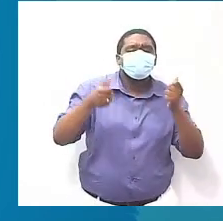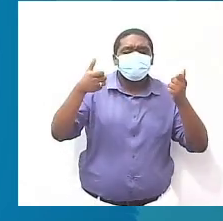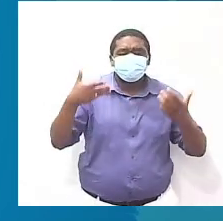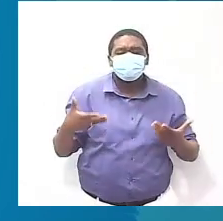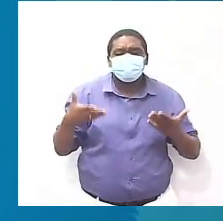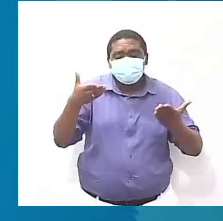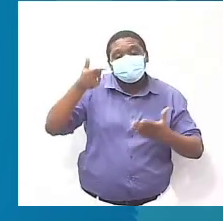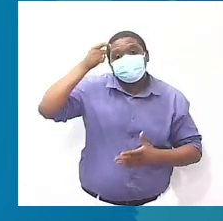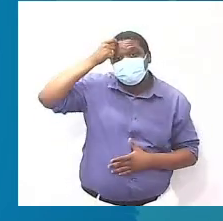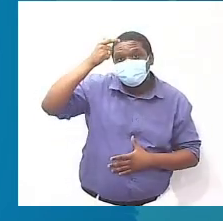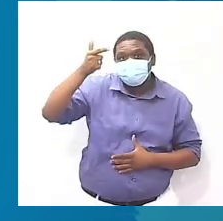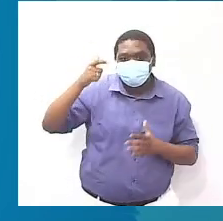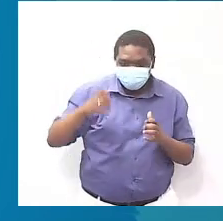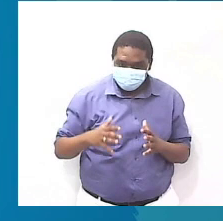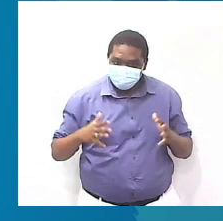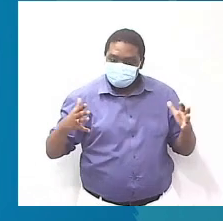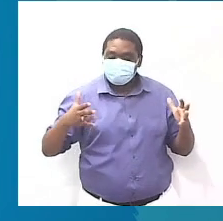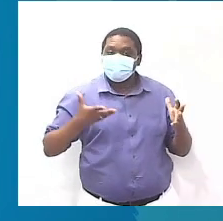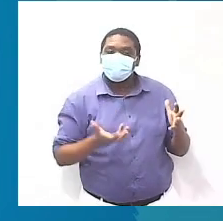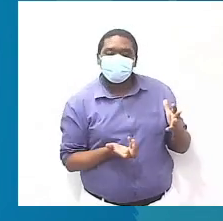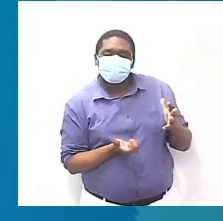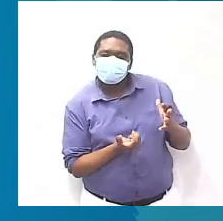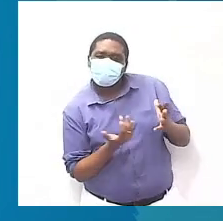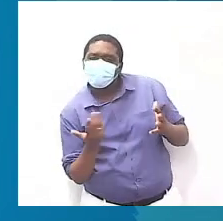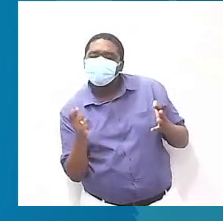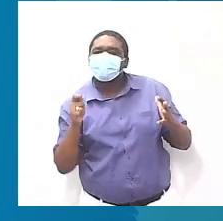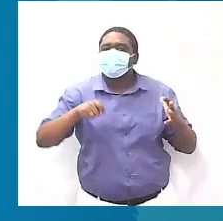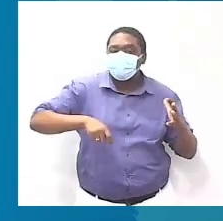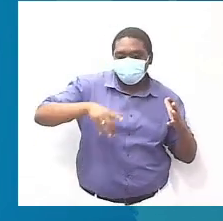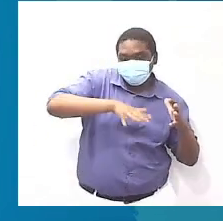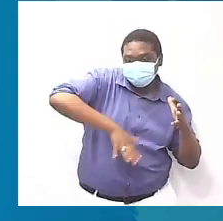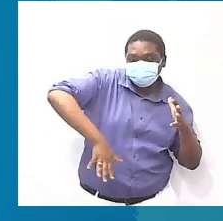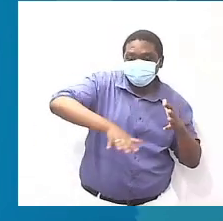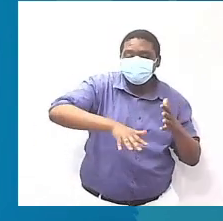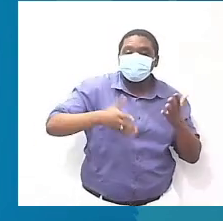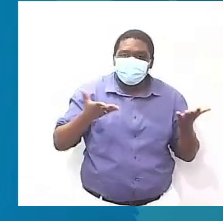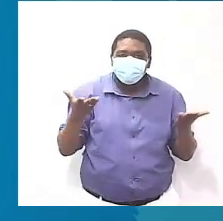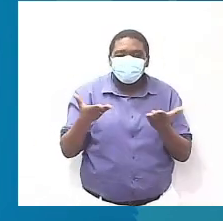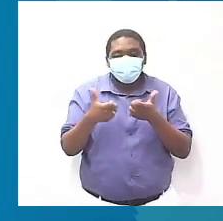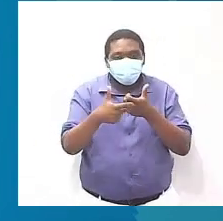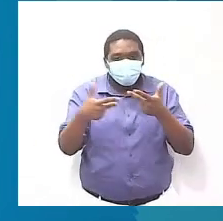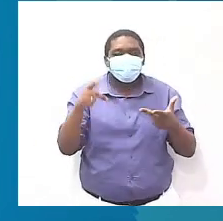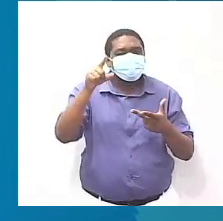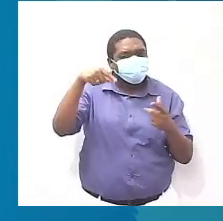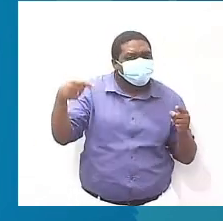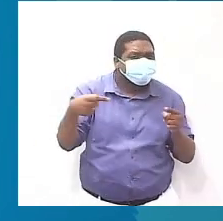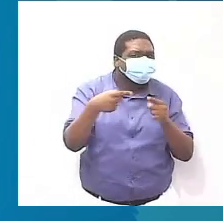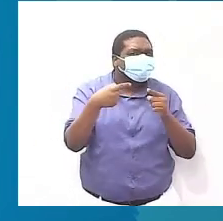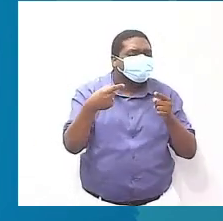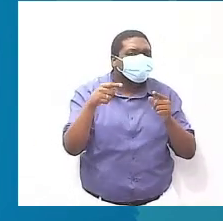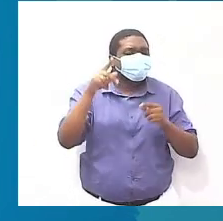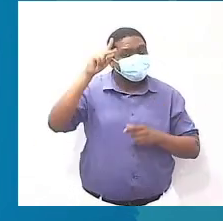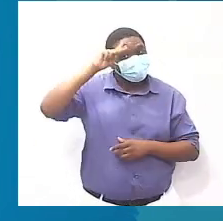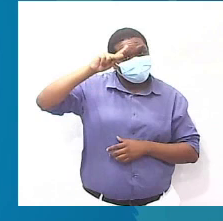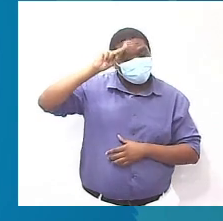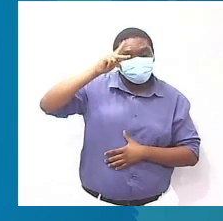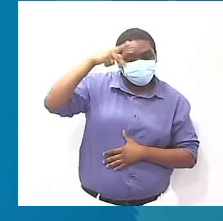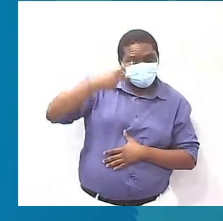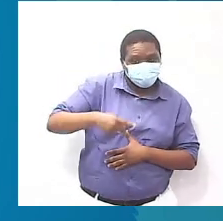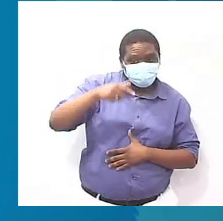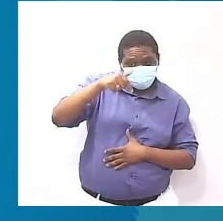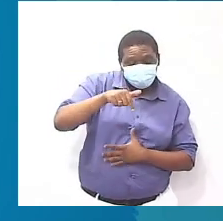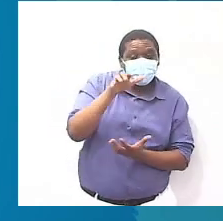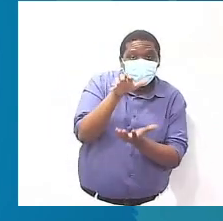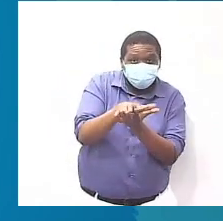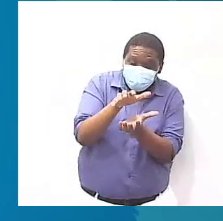volume e capacidade. Eu vou trazer para vocês algo que é muito aspecto histórico, que aqui em Pernambuco